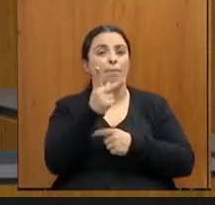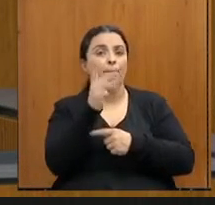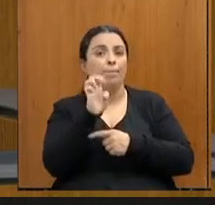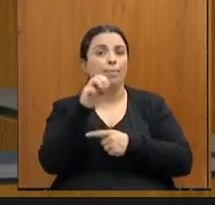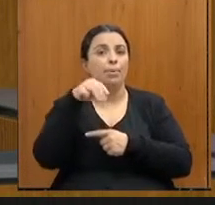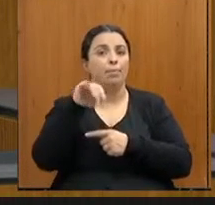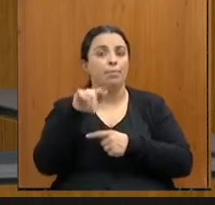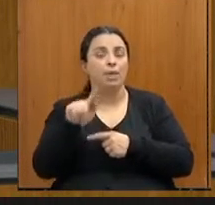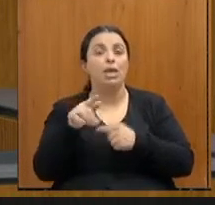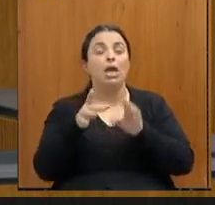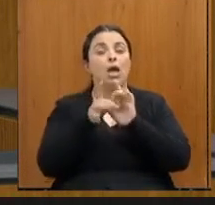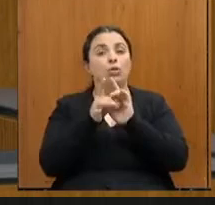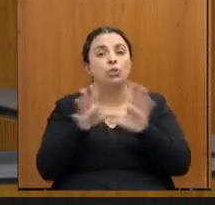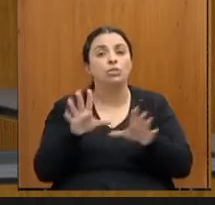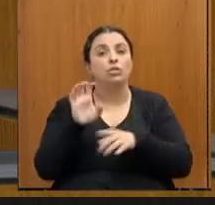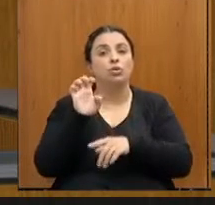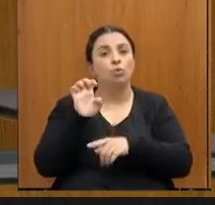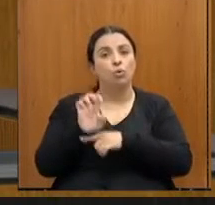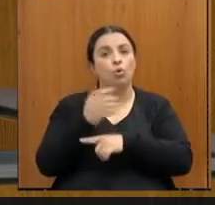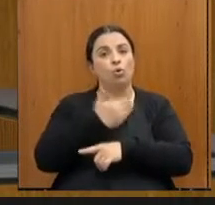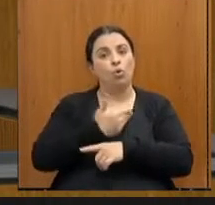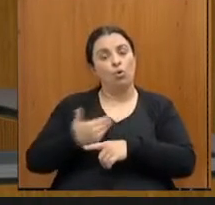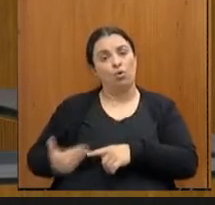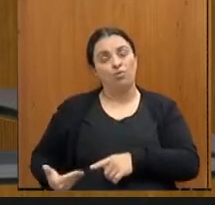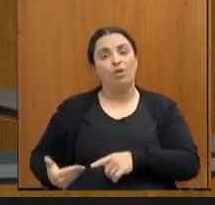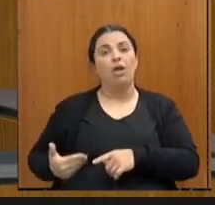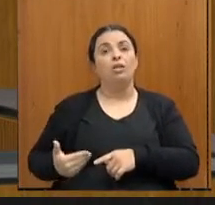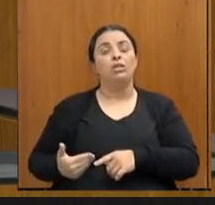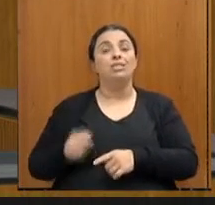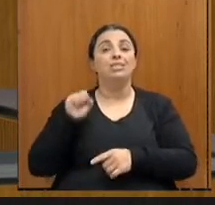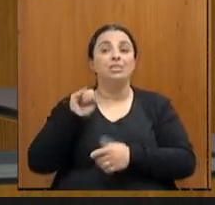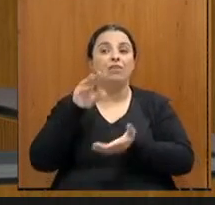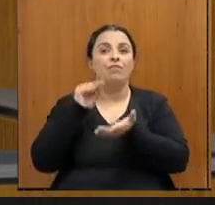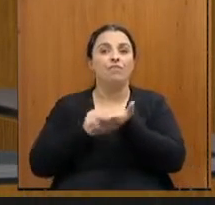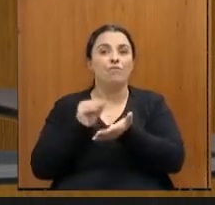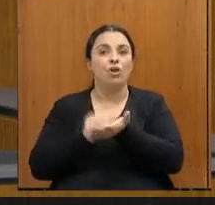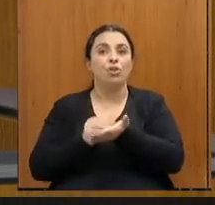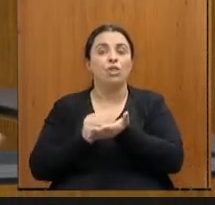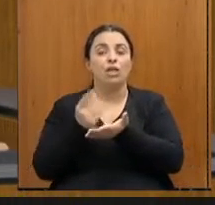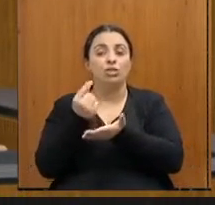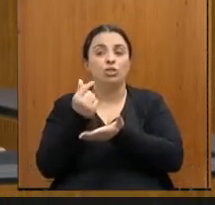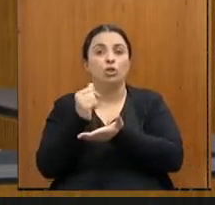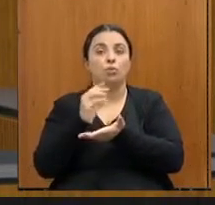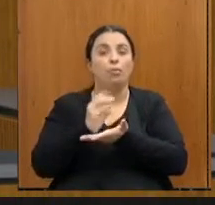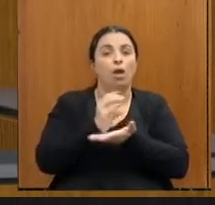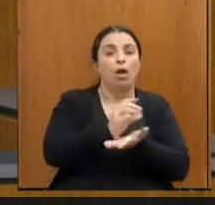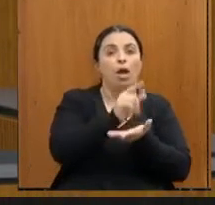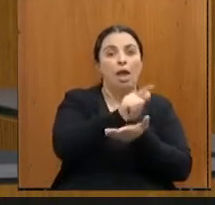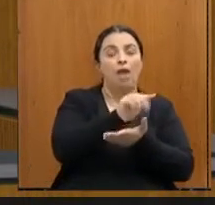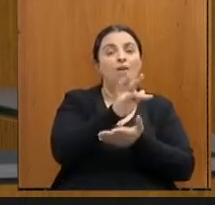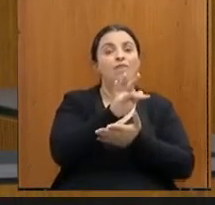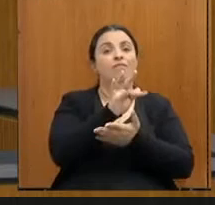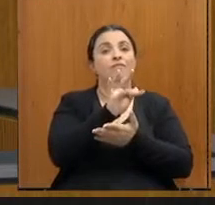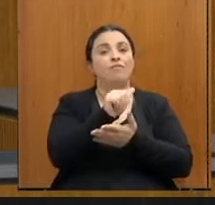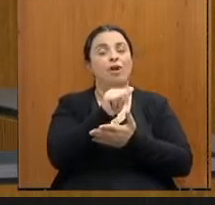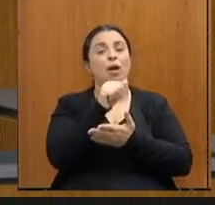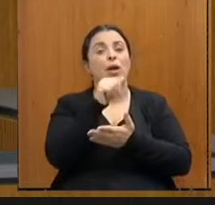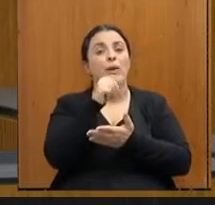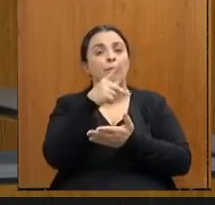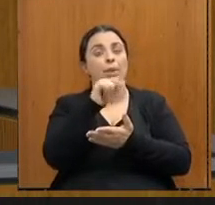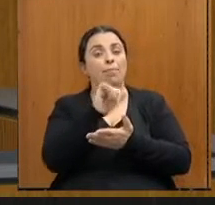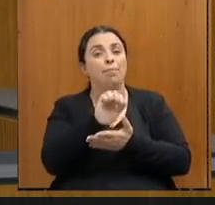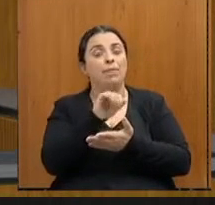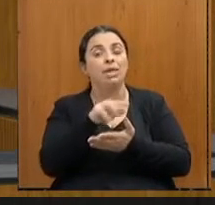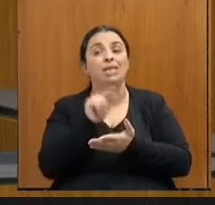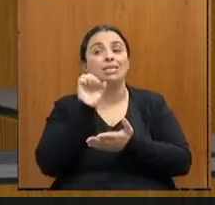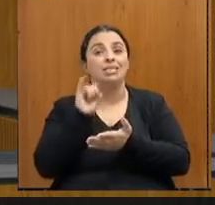É na ausência de recursos para cumprir os investimentos na fapemig e a outras áreas na estação no salão da fapemig